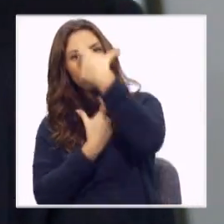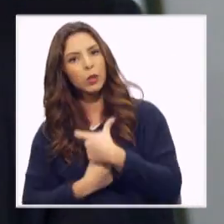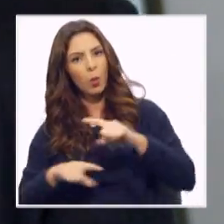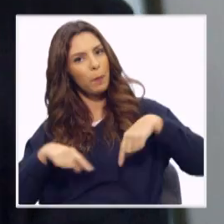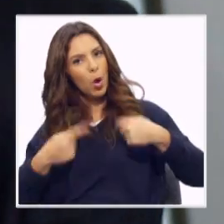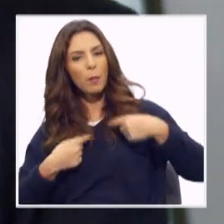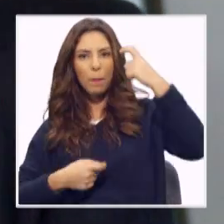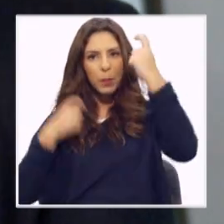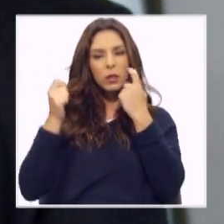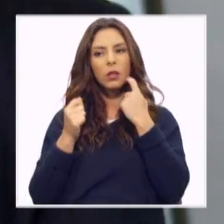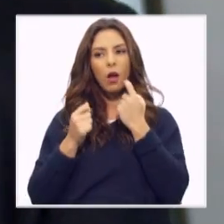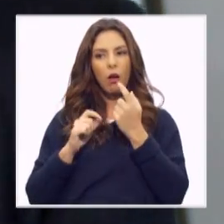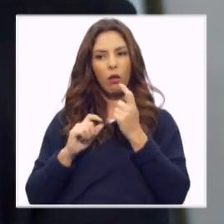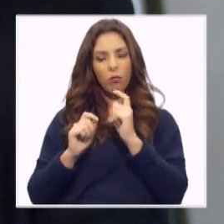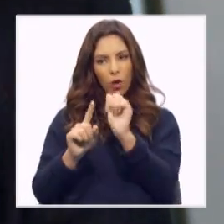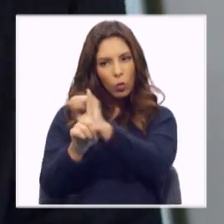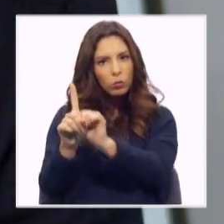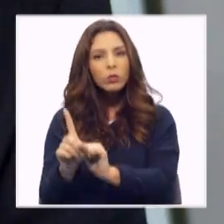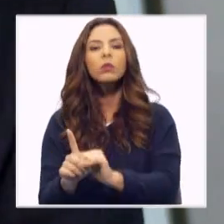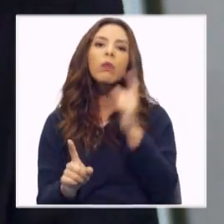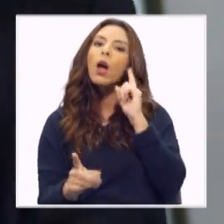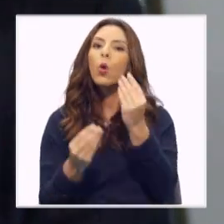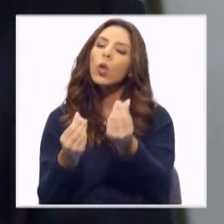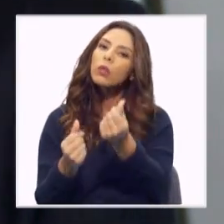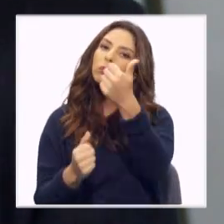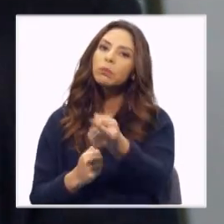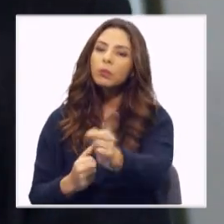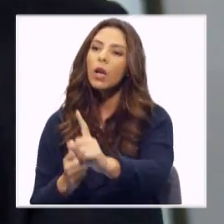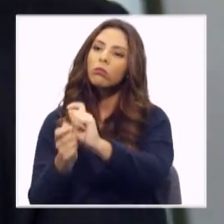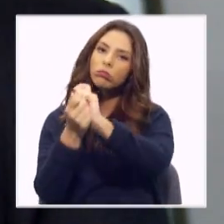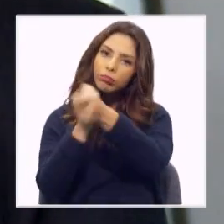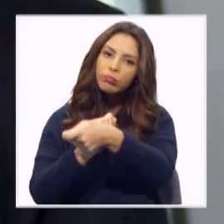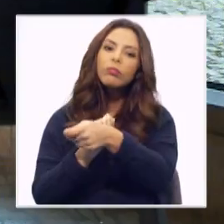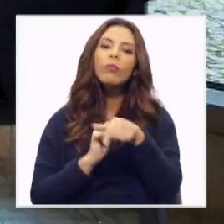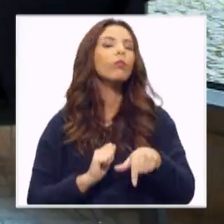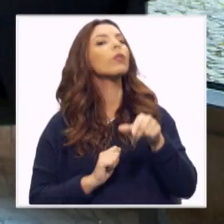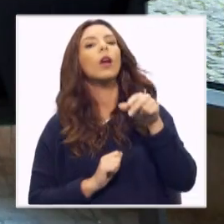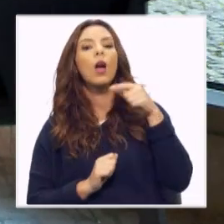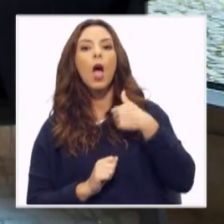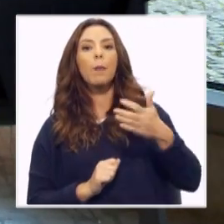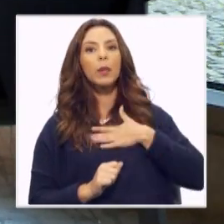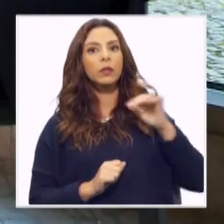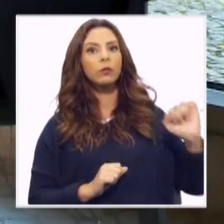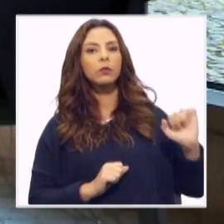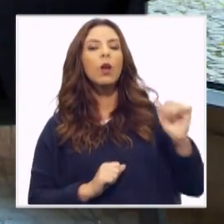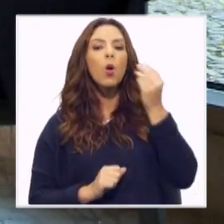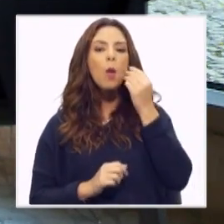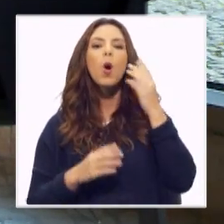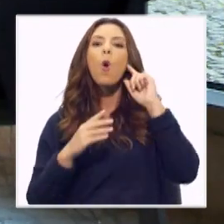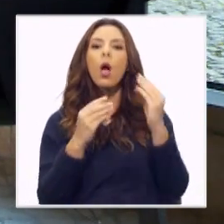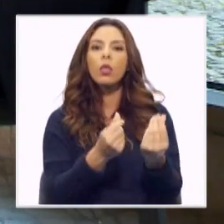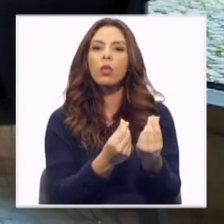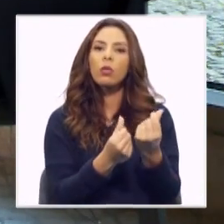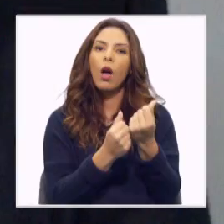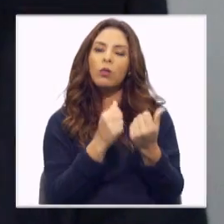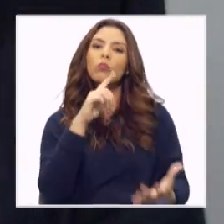assegura e verifica a qualidade das traduções e que melhora quando essa qualidade não está ao nível necessário. E como é que a Unbabel consegue